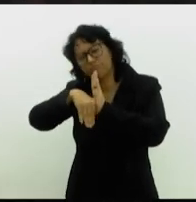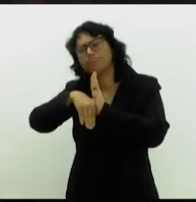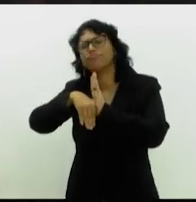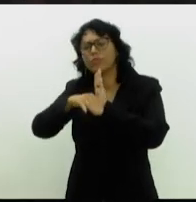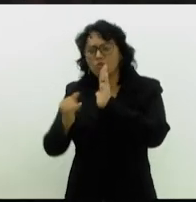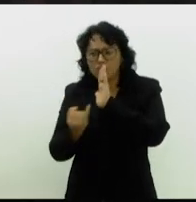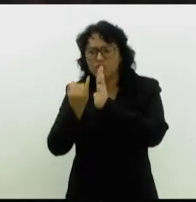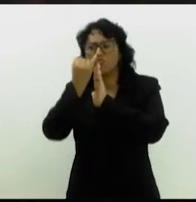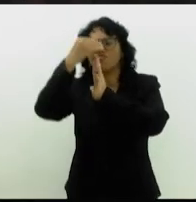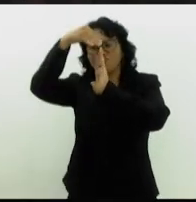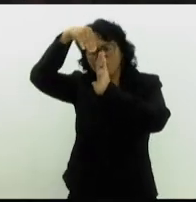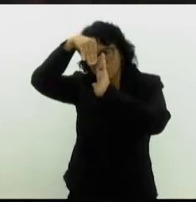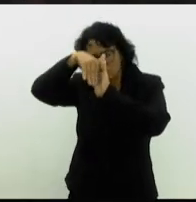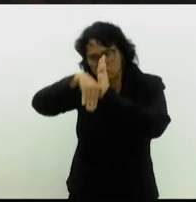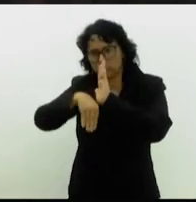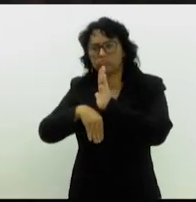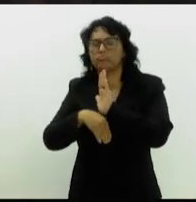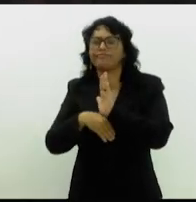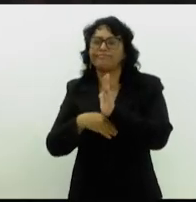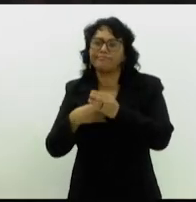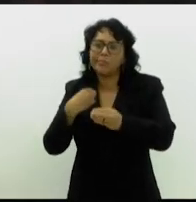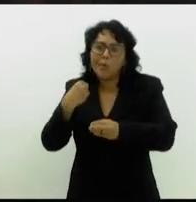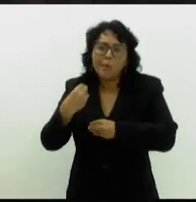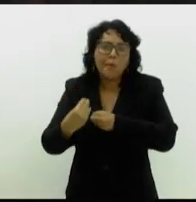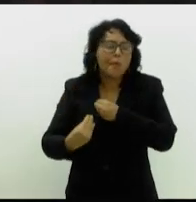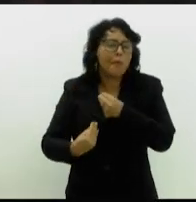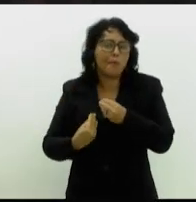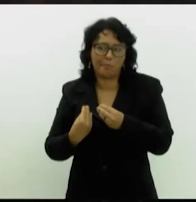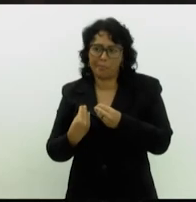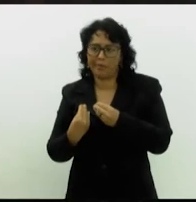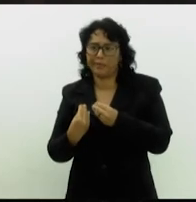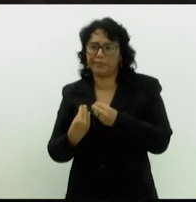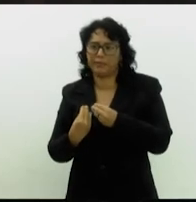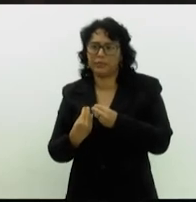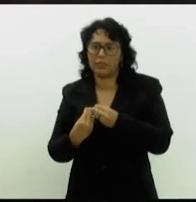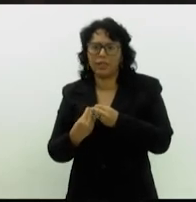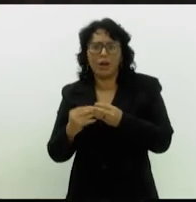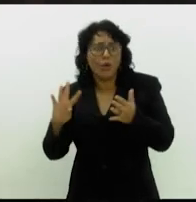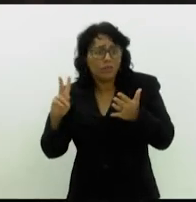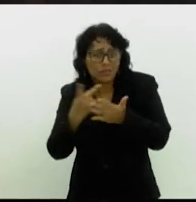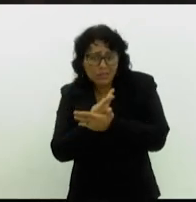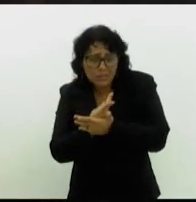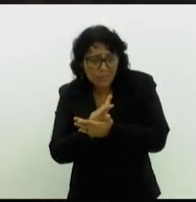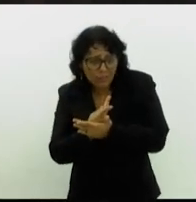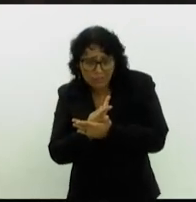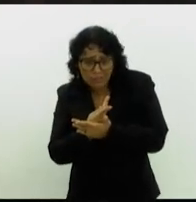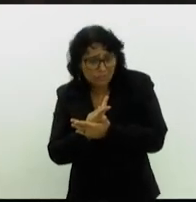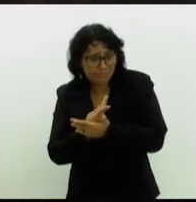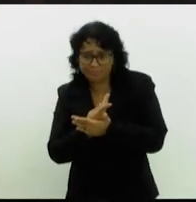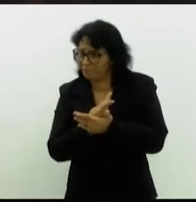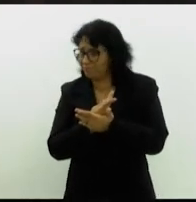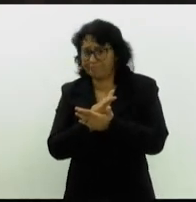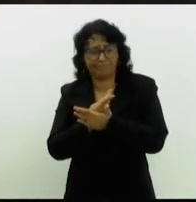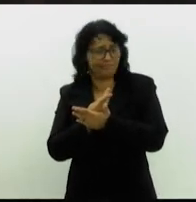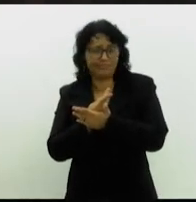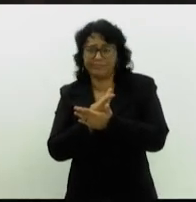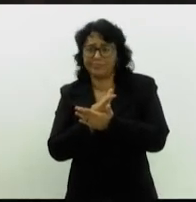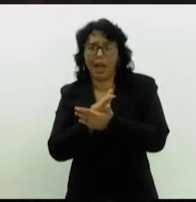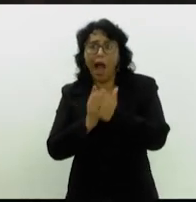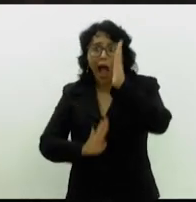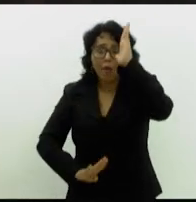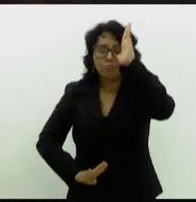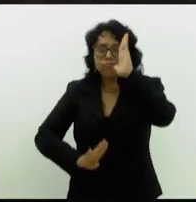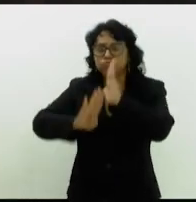a 20 incentivos não aumentaram então diante